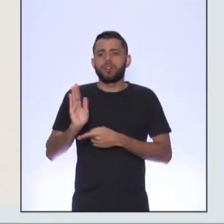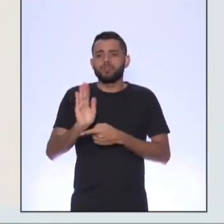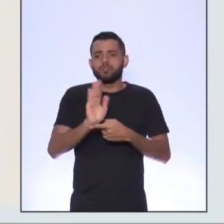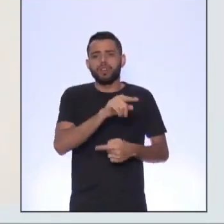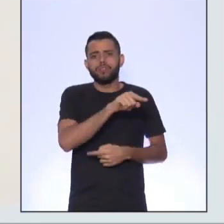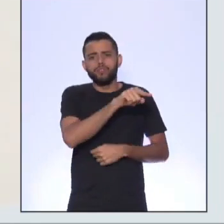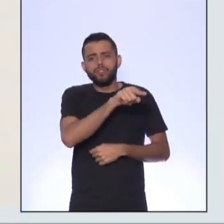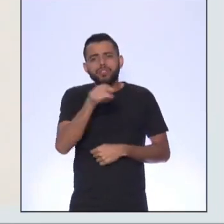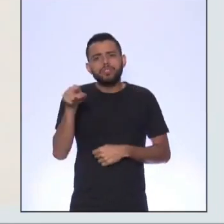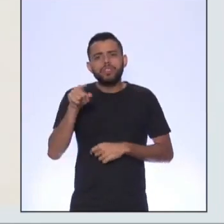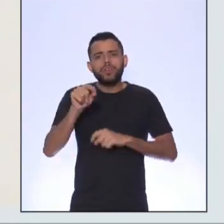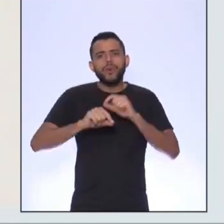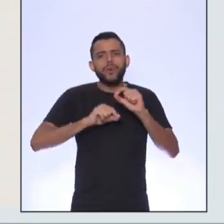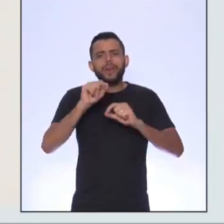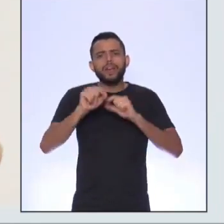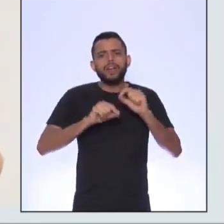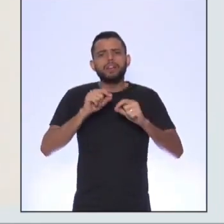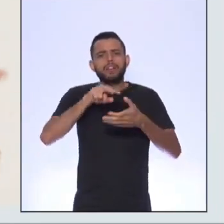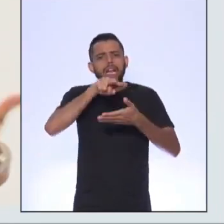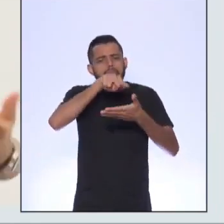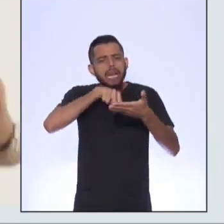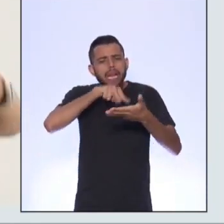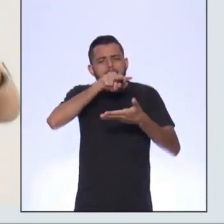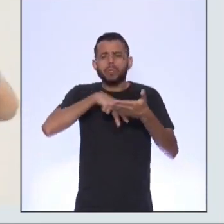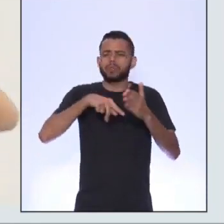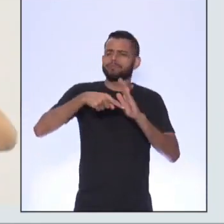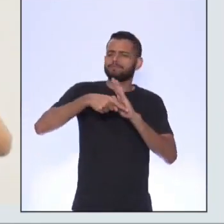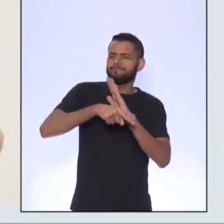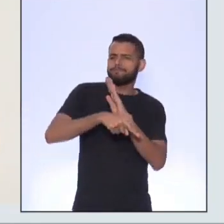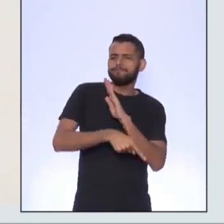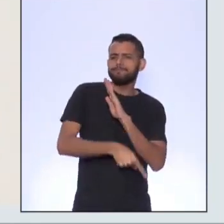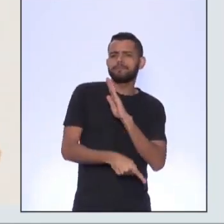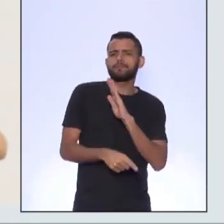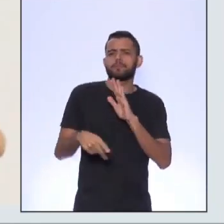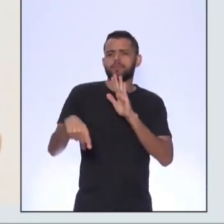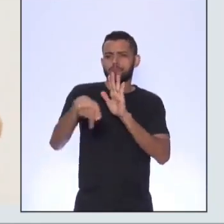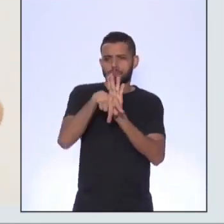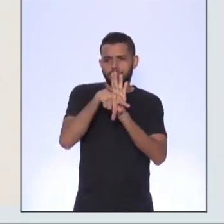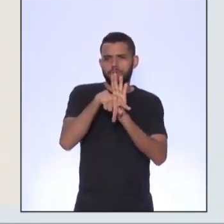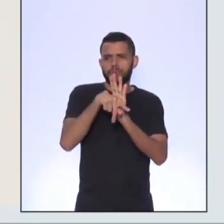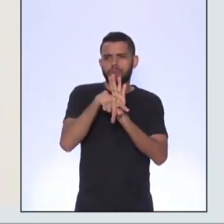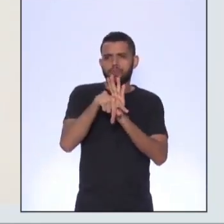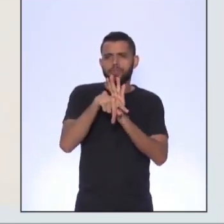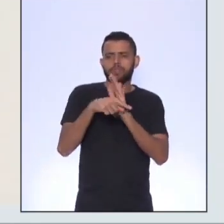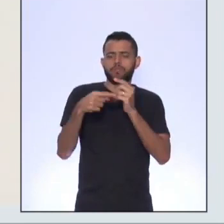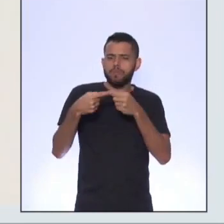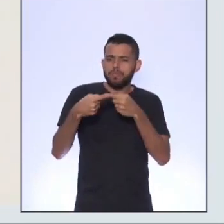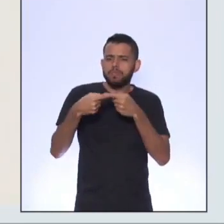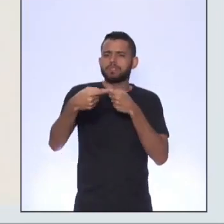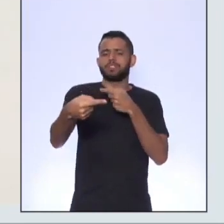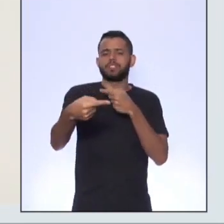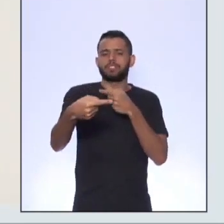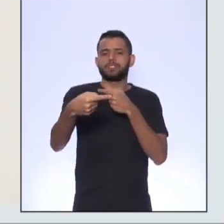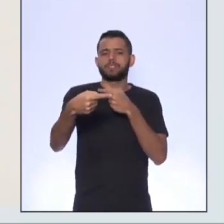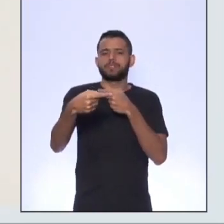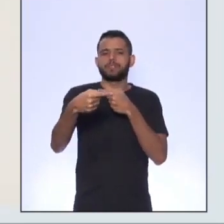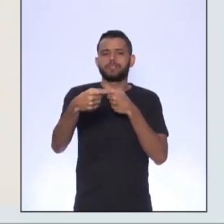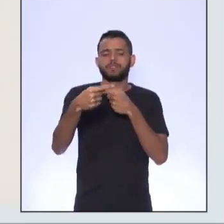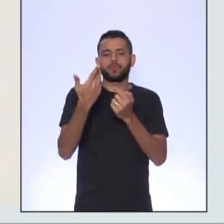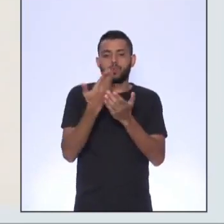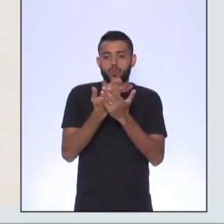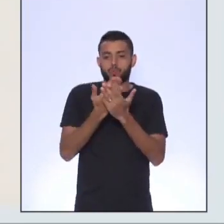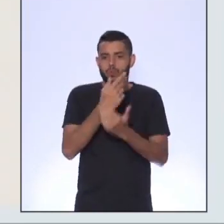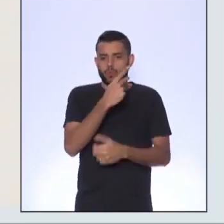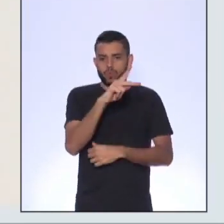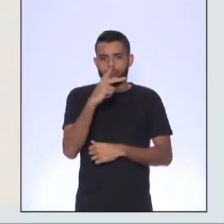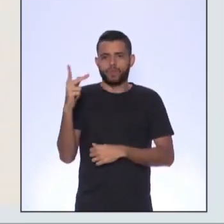você fazer leituras mais aprofundadas, né, mais específicas, mais adiante aí no seu estudo